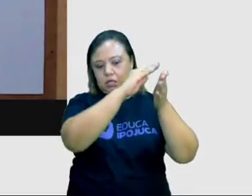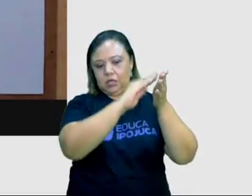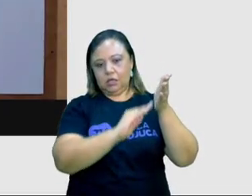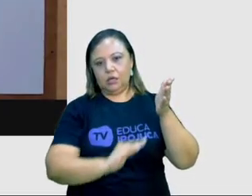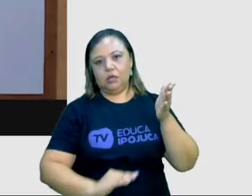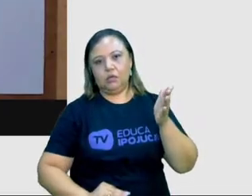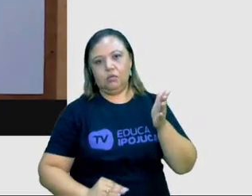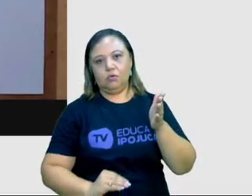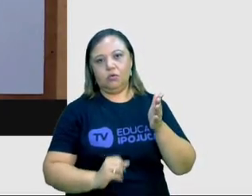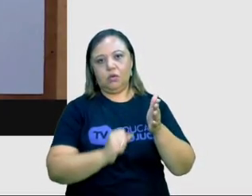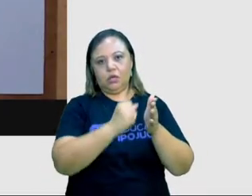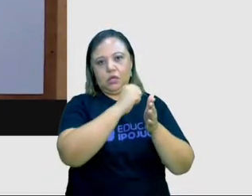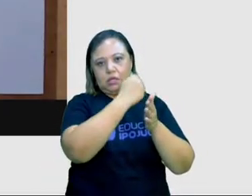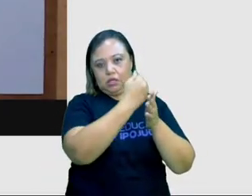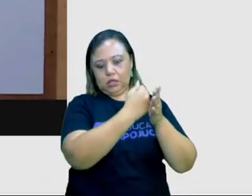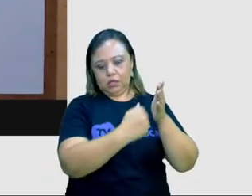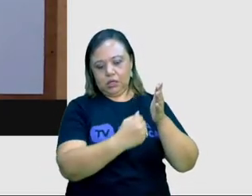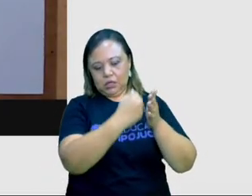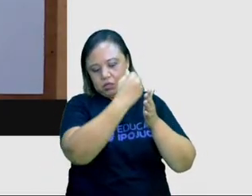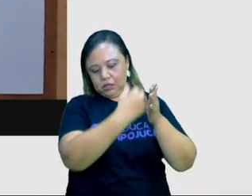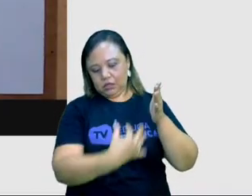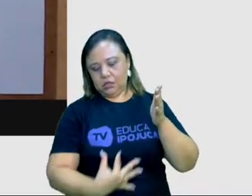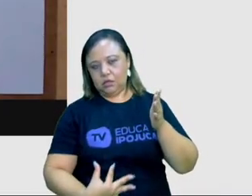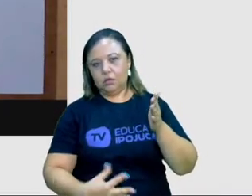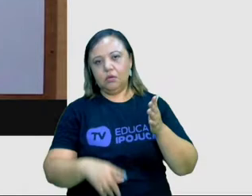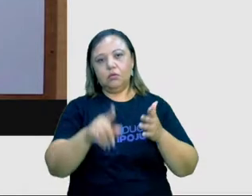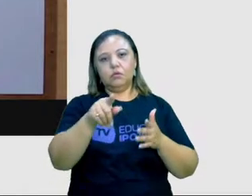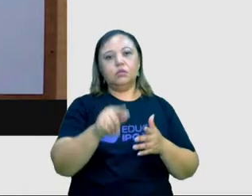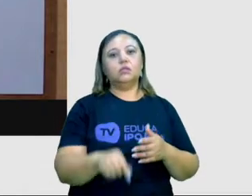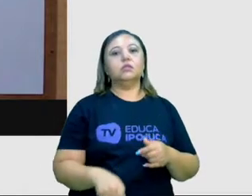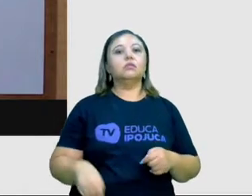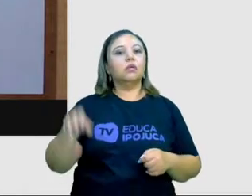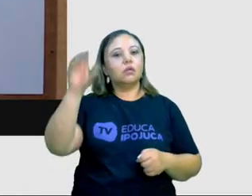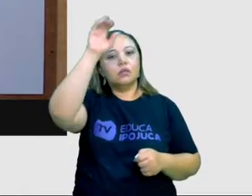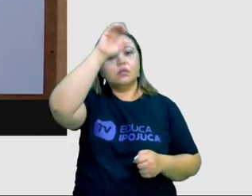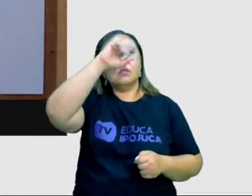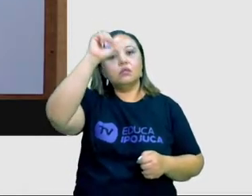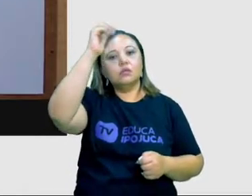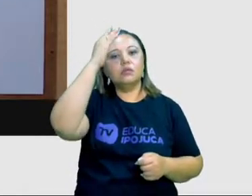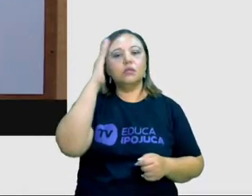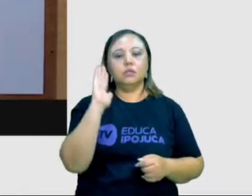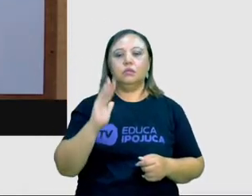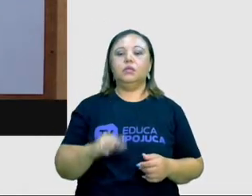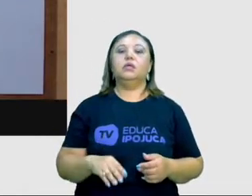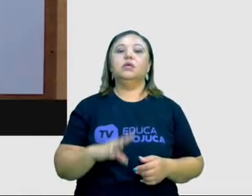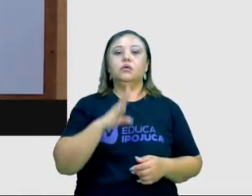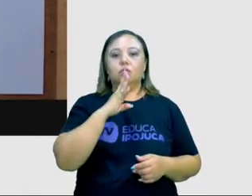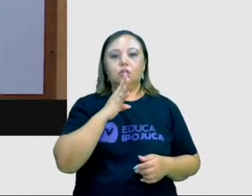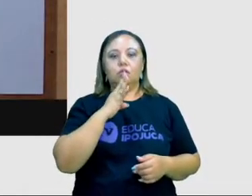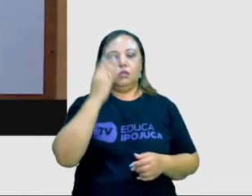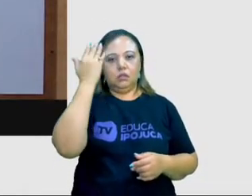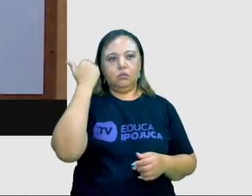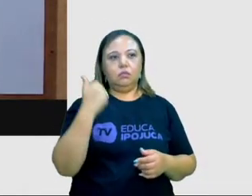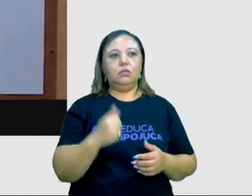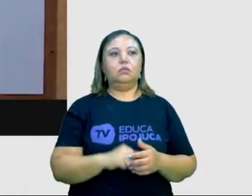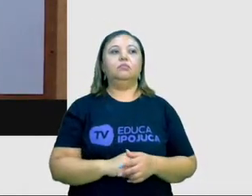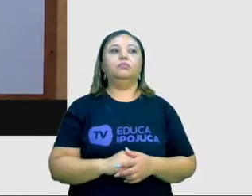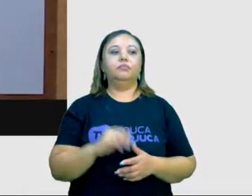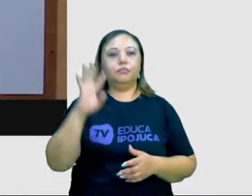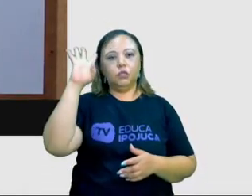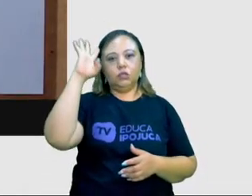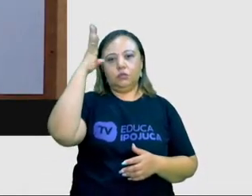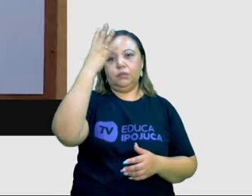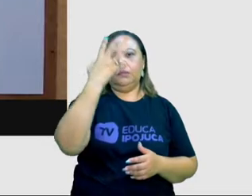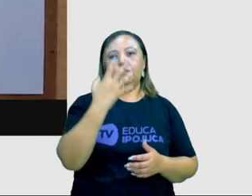resolver o problema. Mas se você está aprendendo agora, então é interessante você conhecer isso tudo. Então, o que